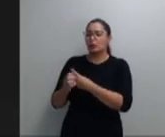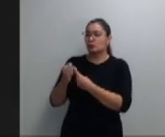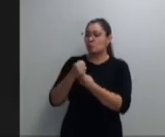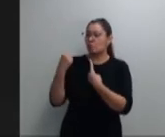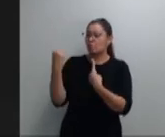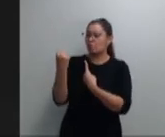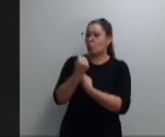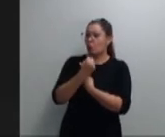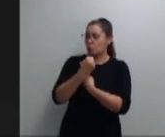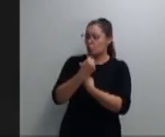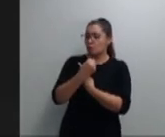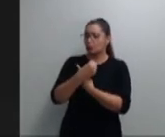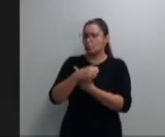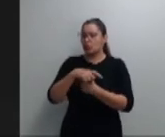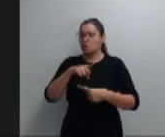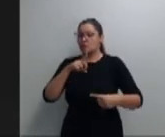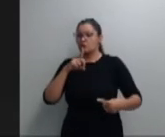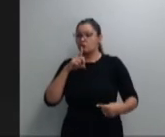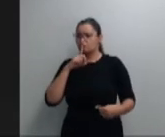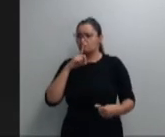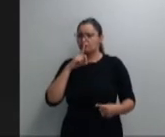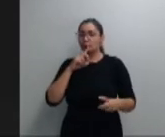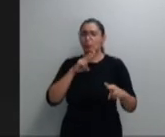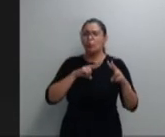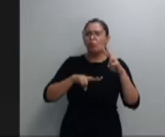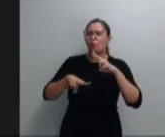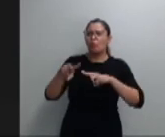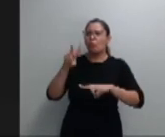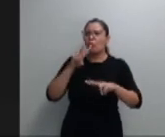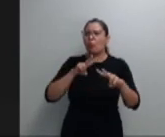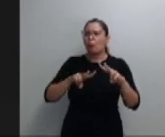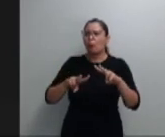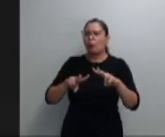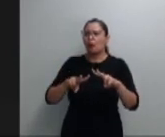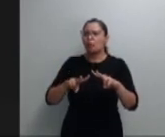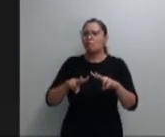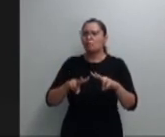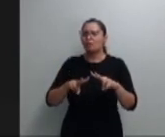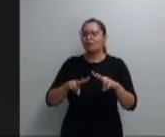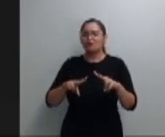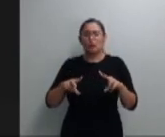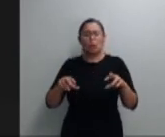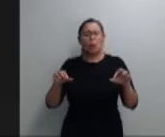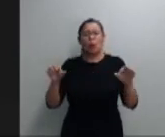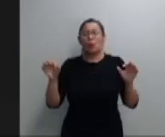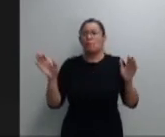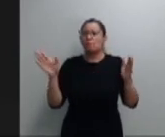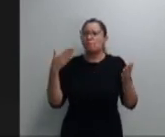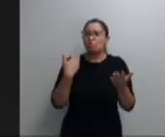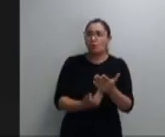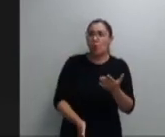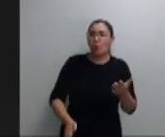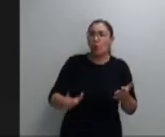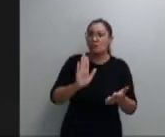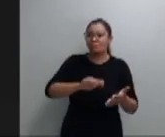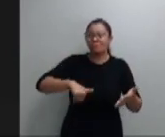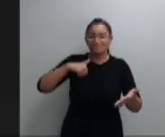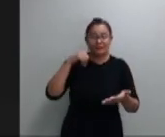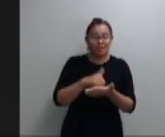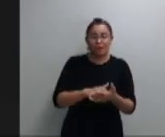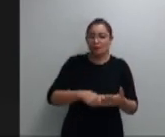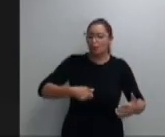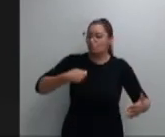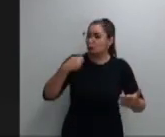White Martins visando a suspensão da exigibilidade de multa que lhe fora aplicada pelo CAD